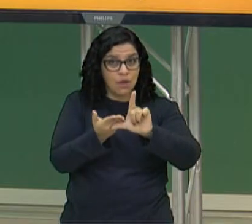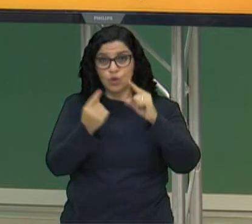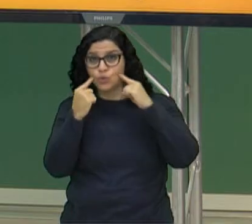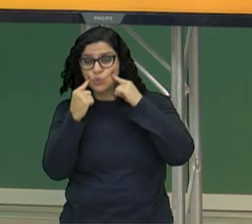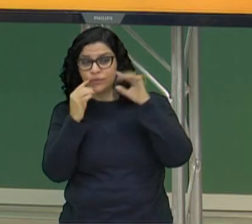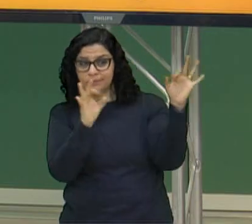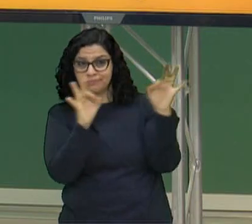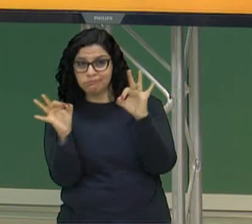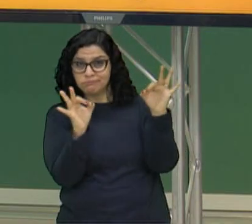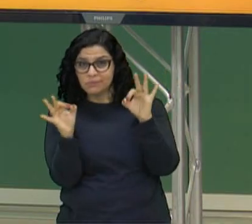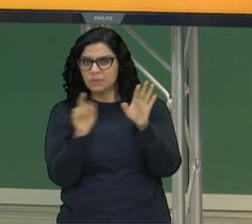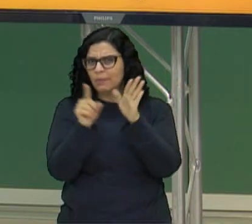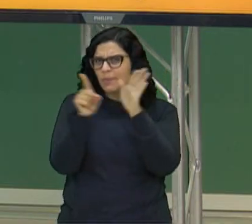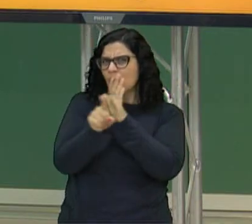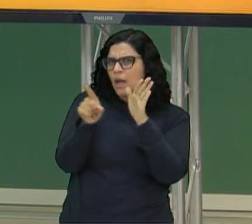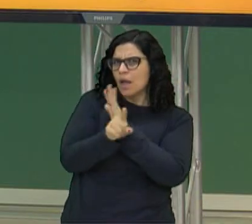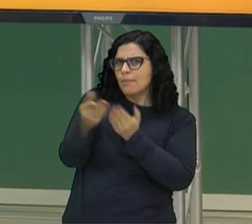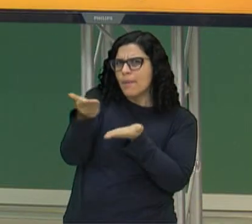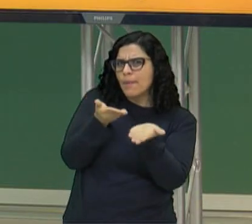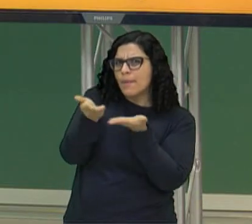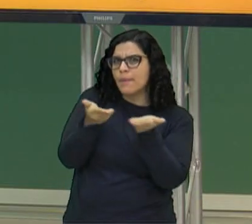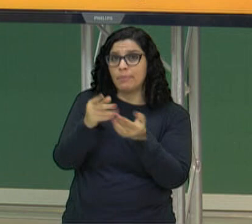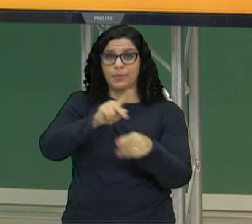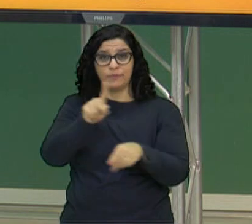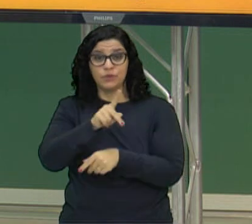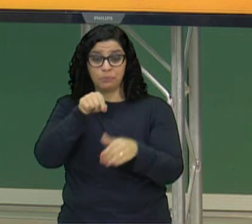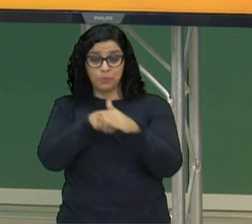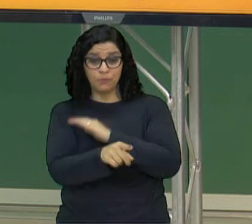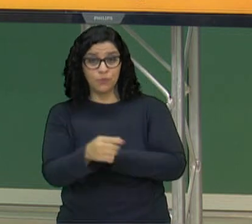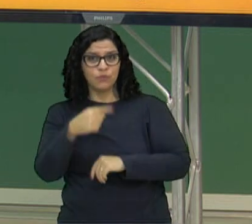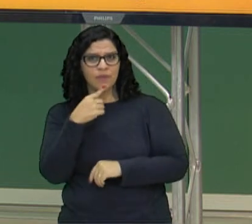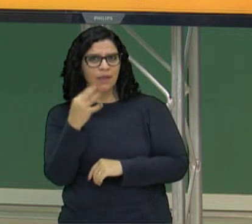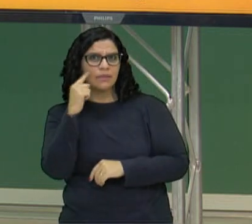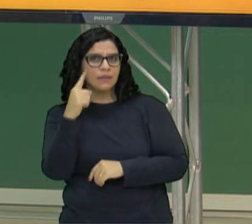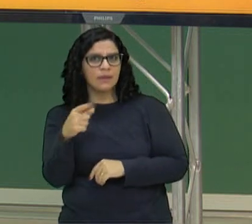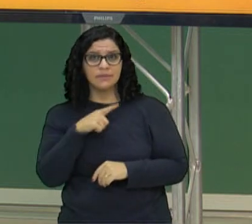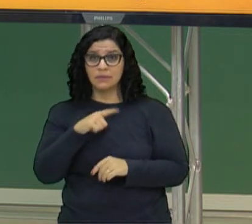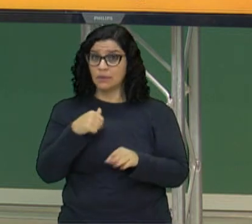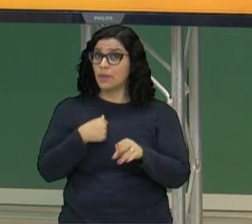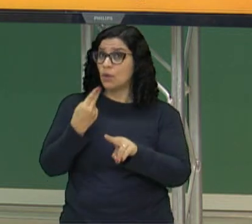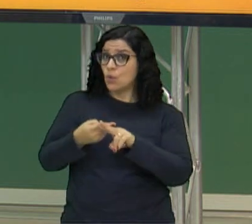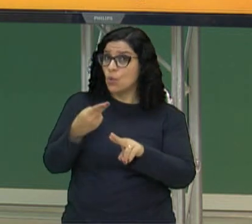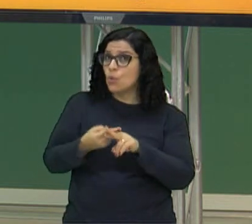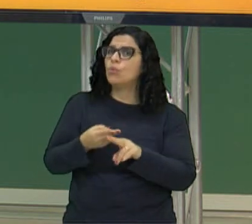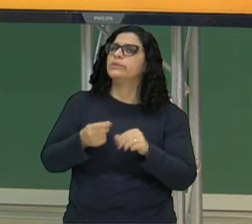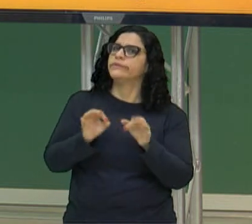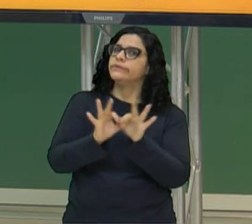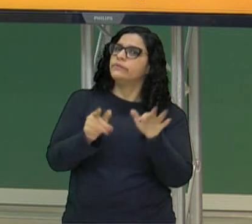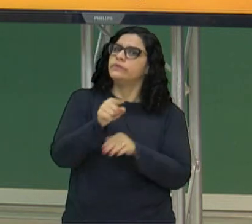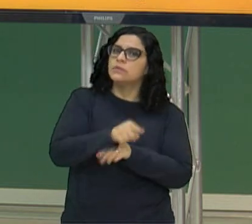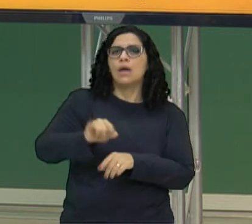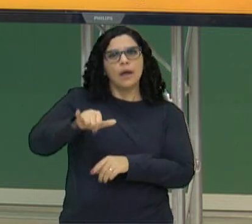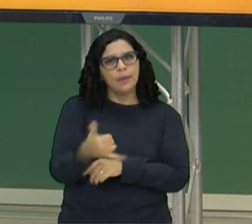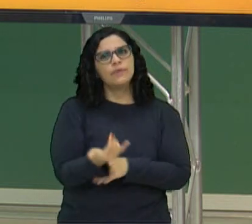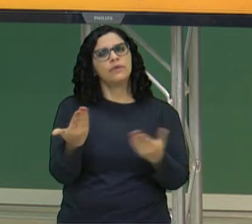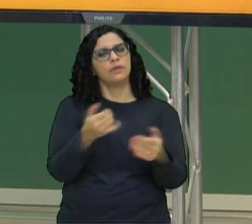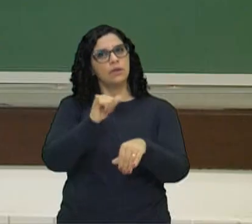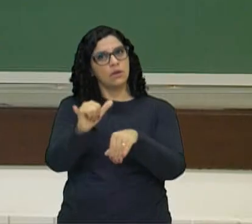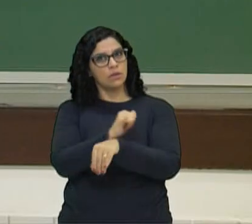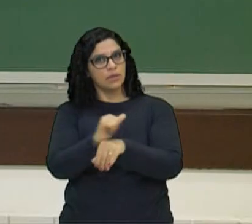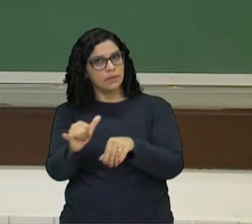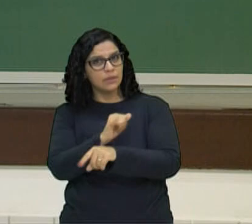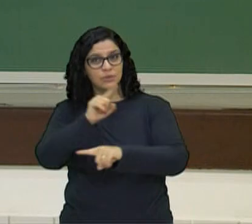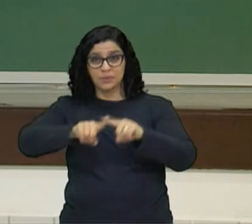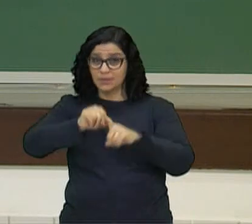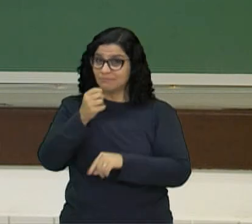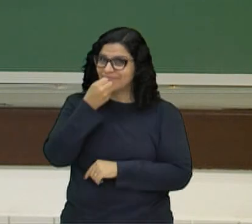dúvidas? Questionando o professor com algum aprofundamento que você queira? Use, está aí disponível para você, aproveite, é uma ferramenta muito